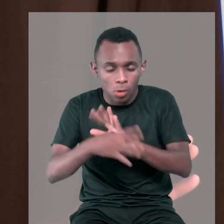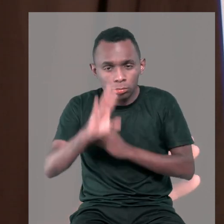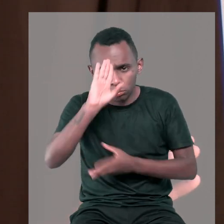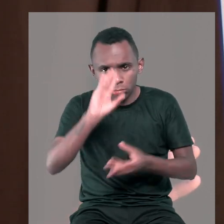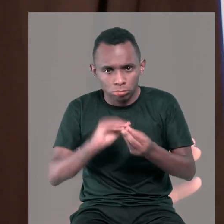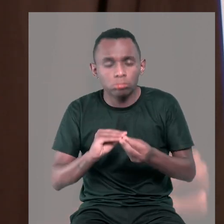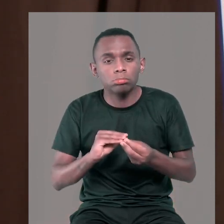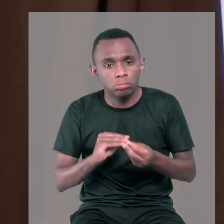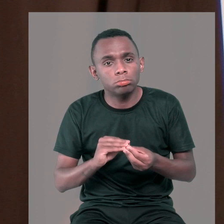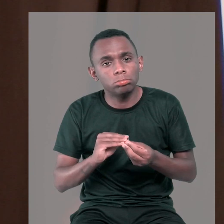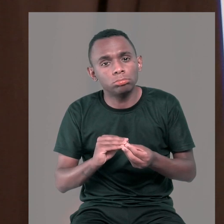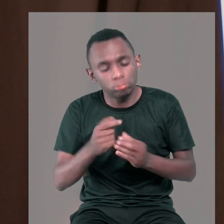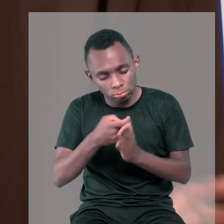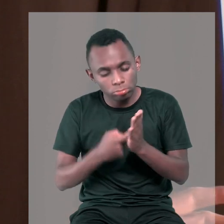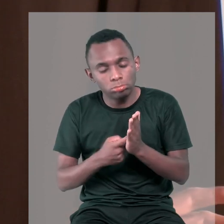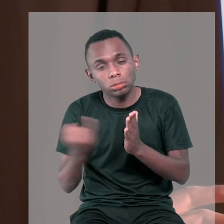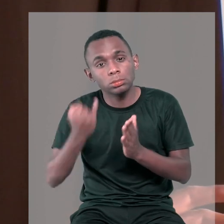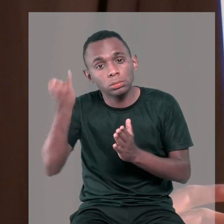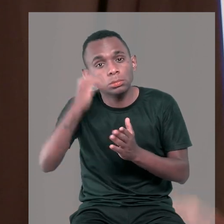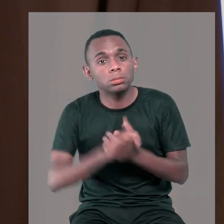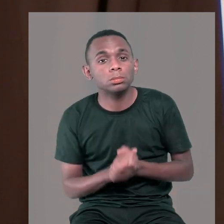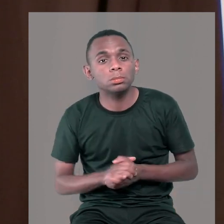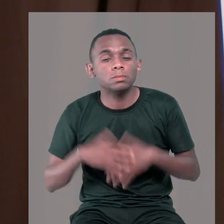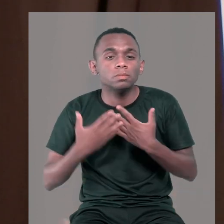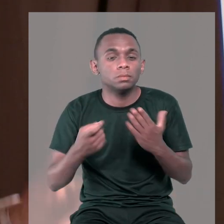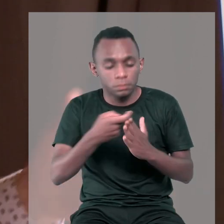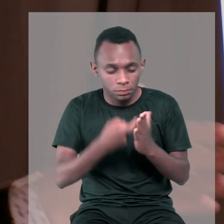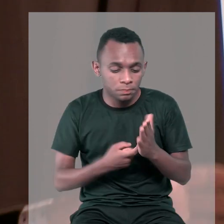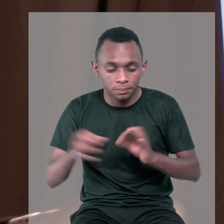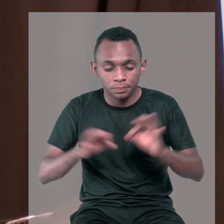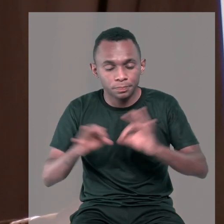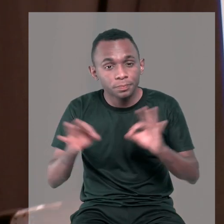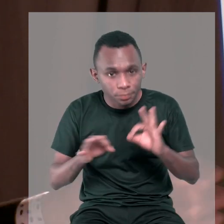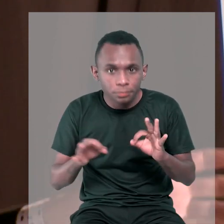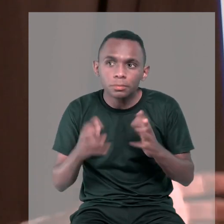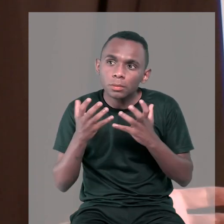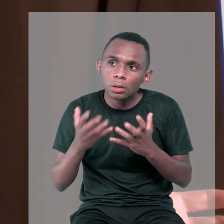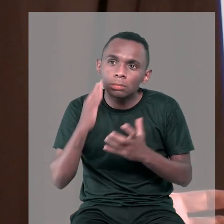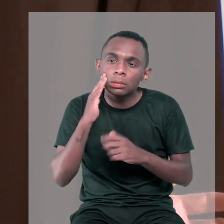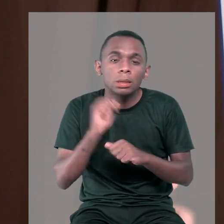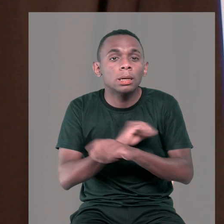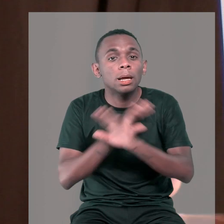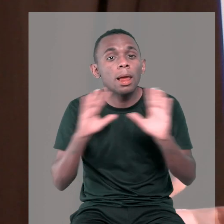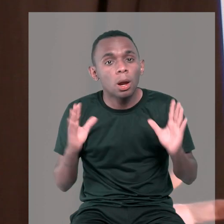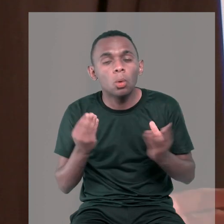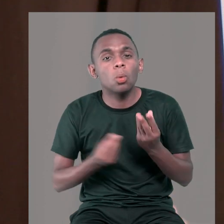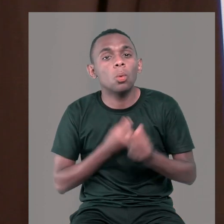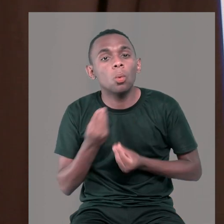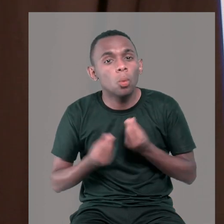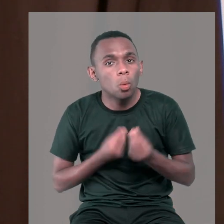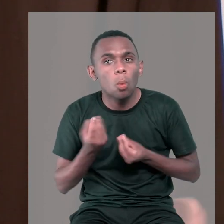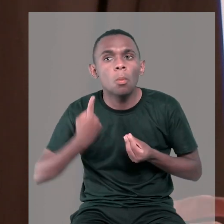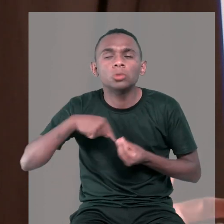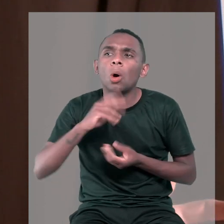como esse espaço comum, que envolve, evidentemente, a noção de espaço